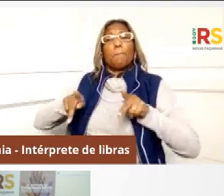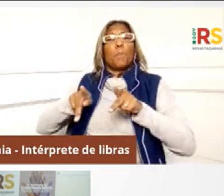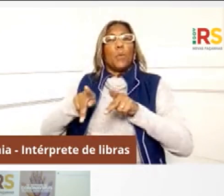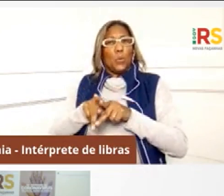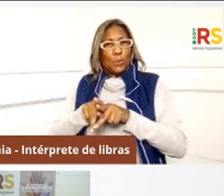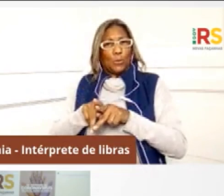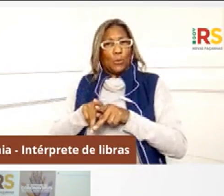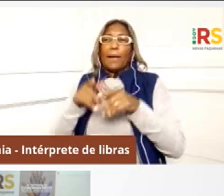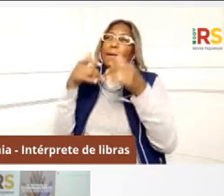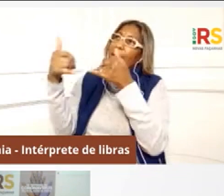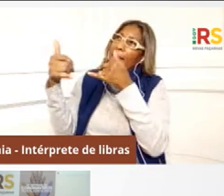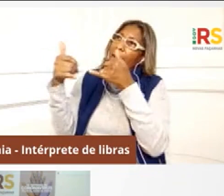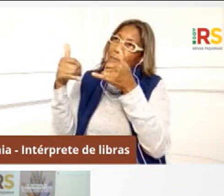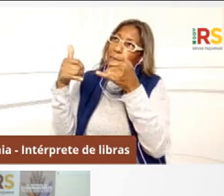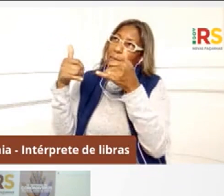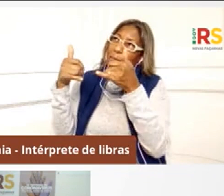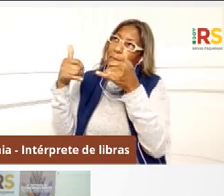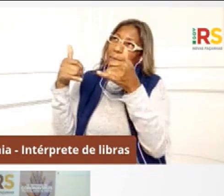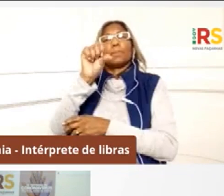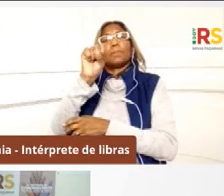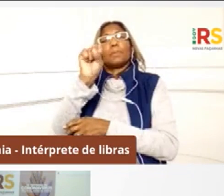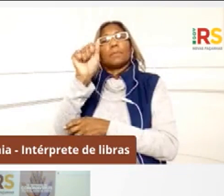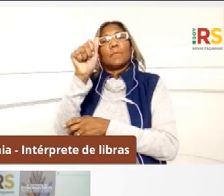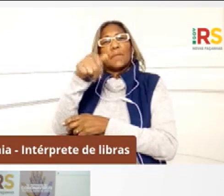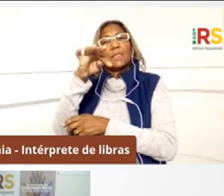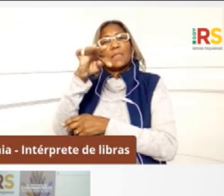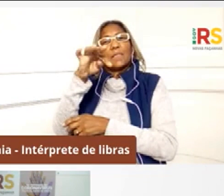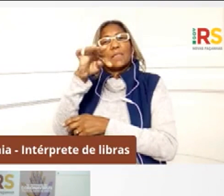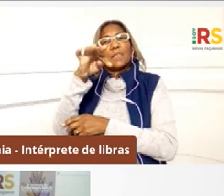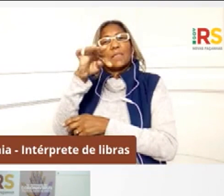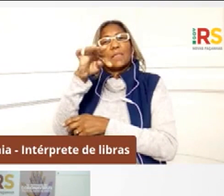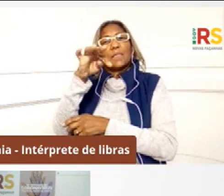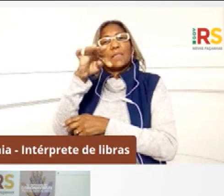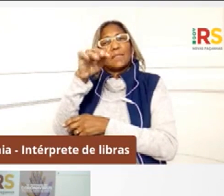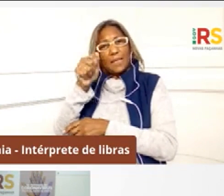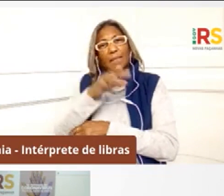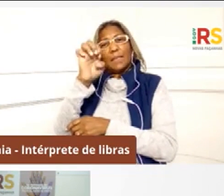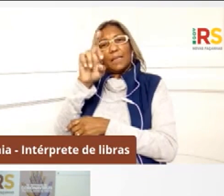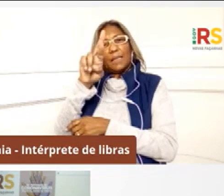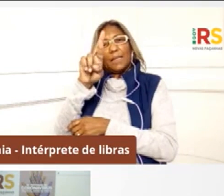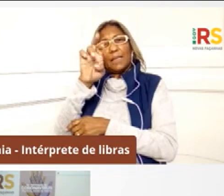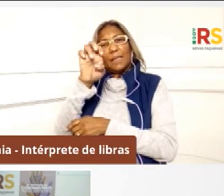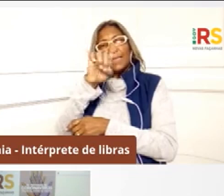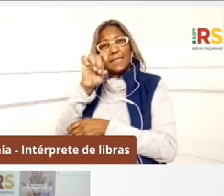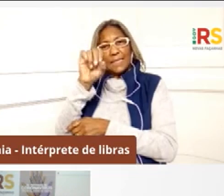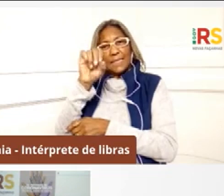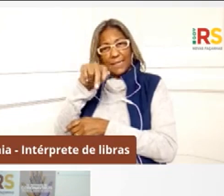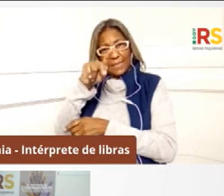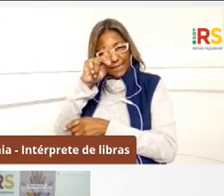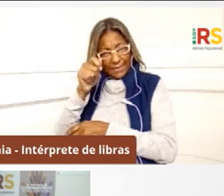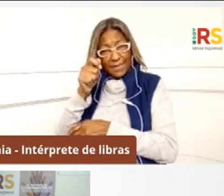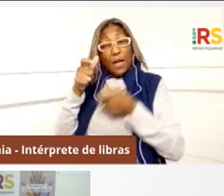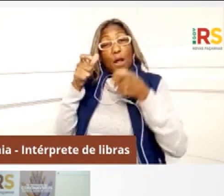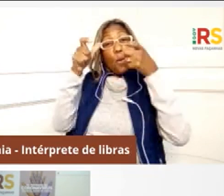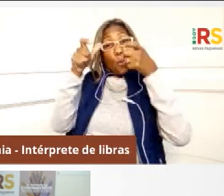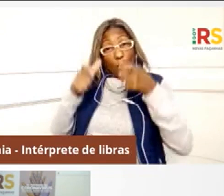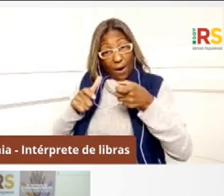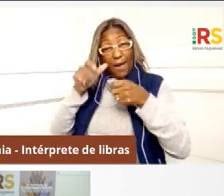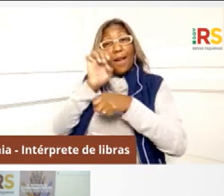o Hospital Santa Terezinha de Erechim, naquele hospital de referência para aquela